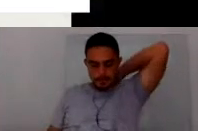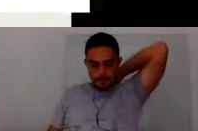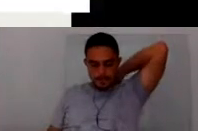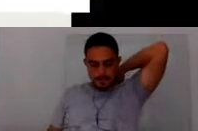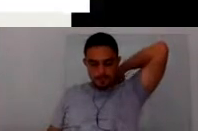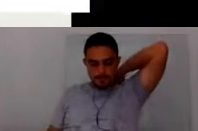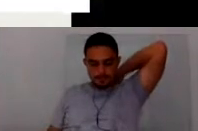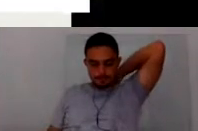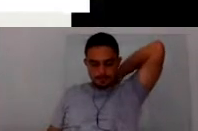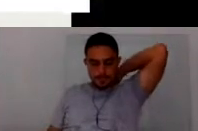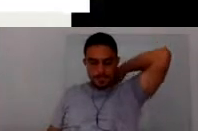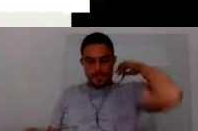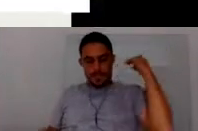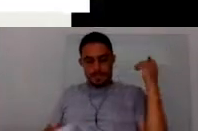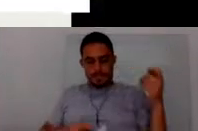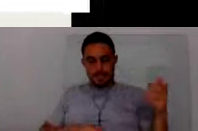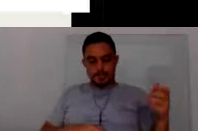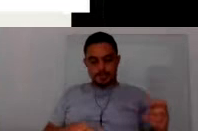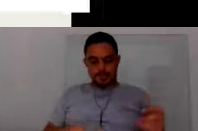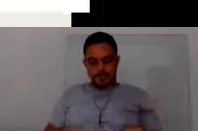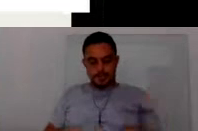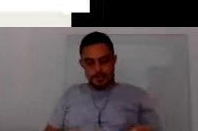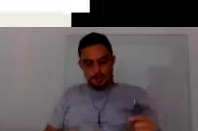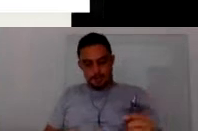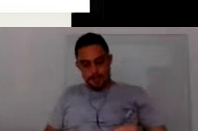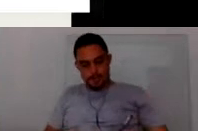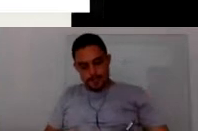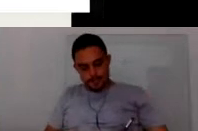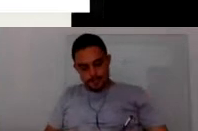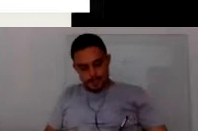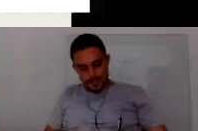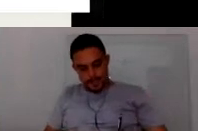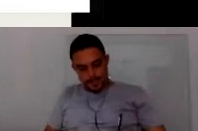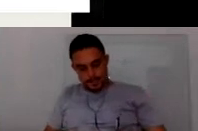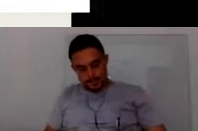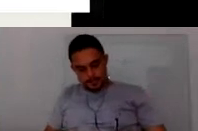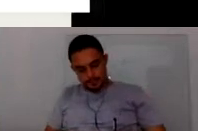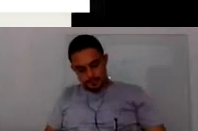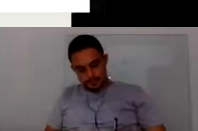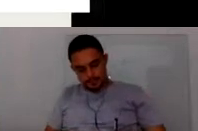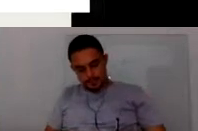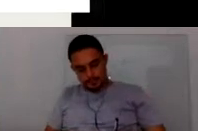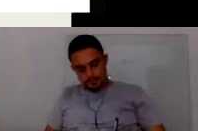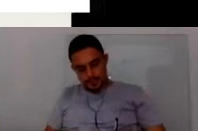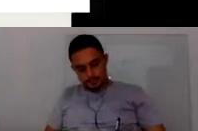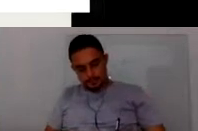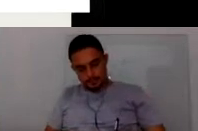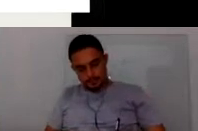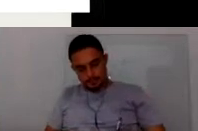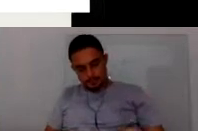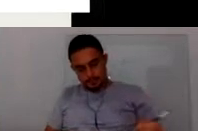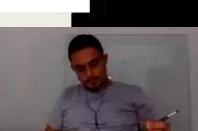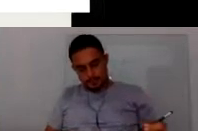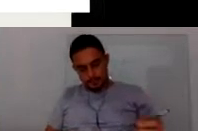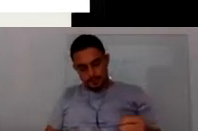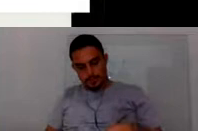auxiliar para me determinar a umidade? Tá? Eu tenho que massa seca,